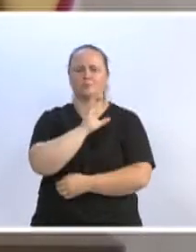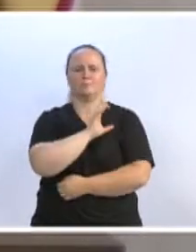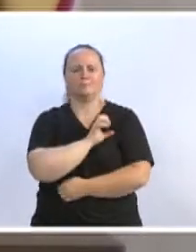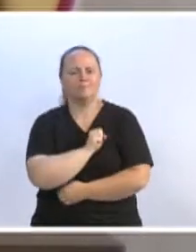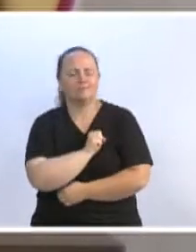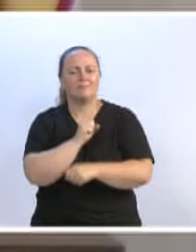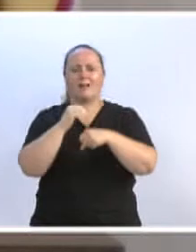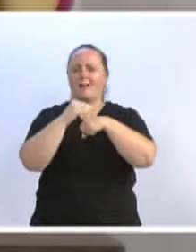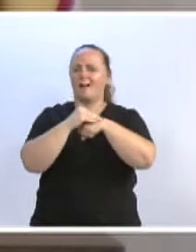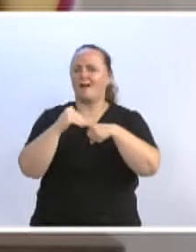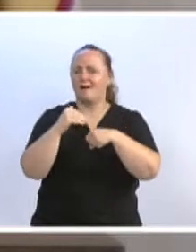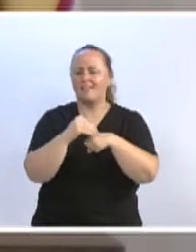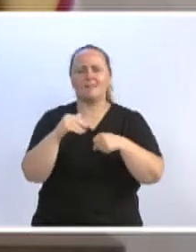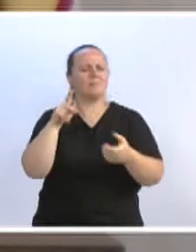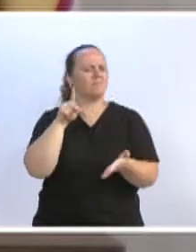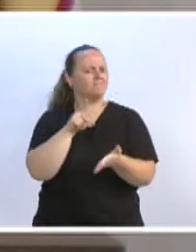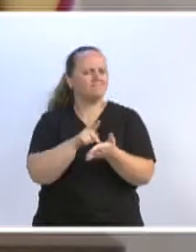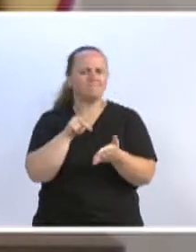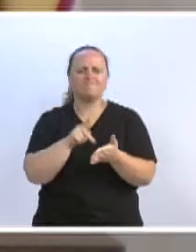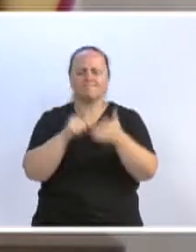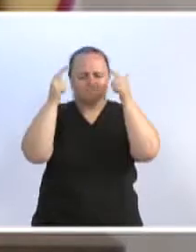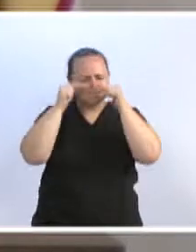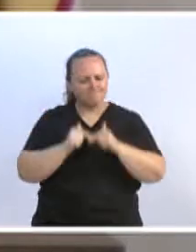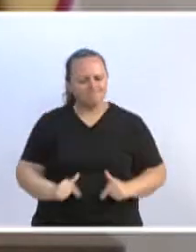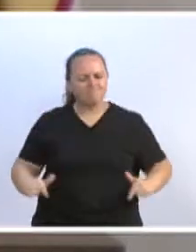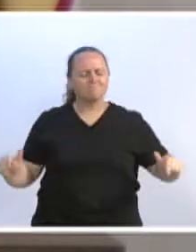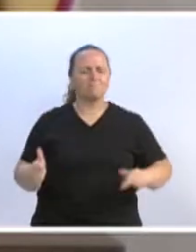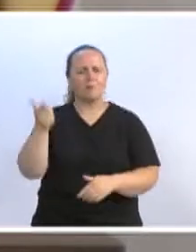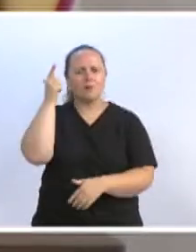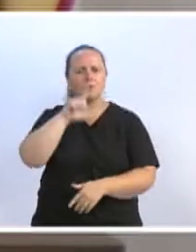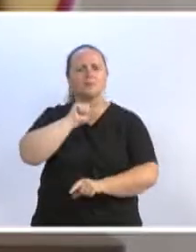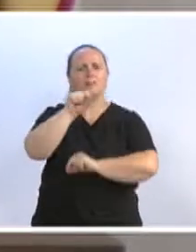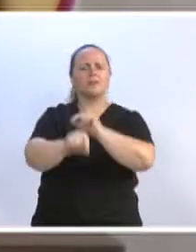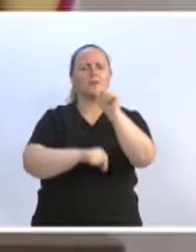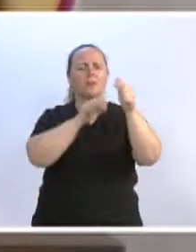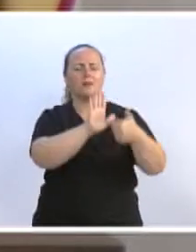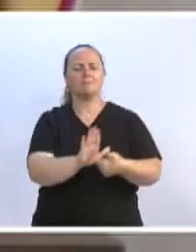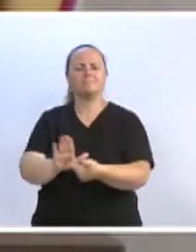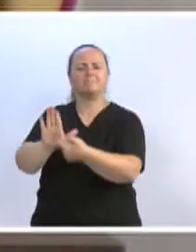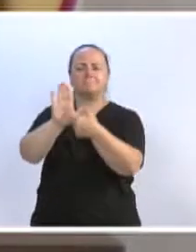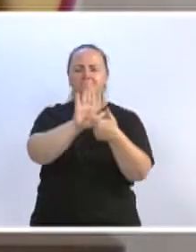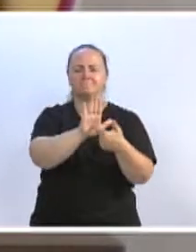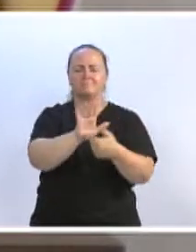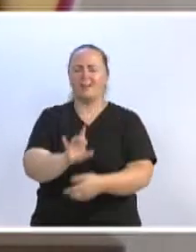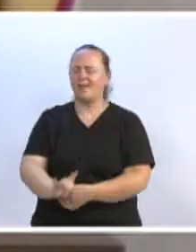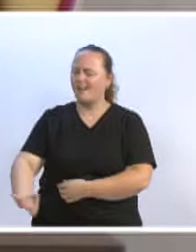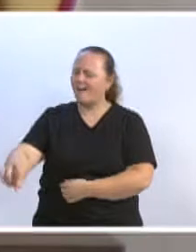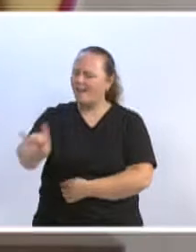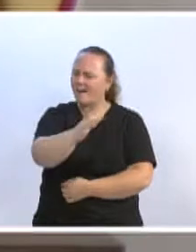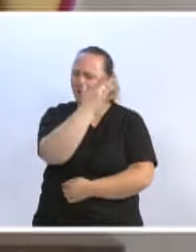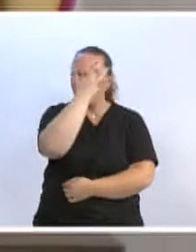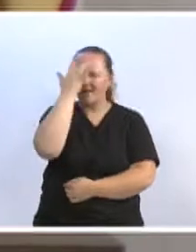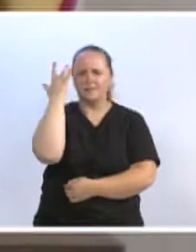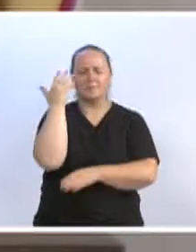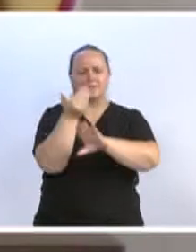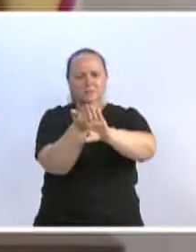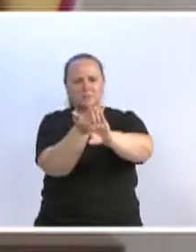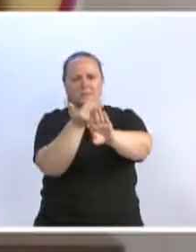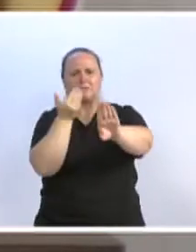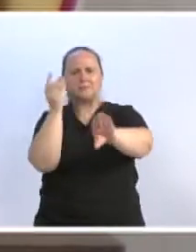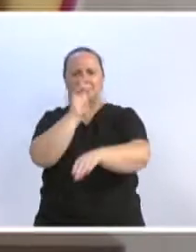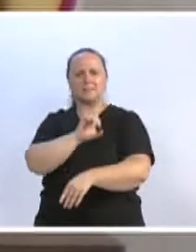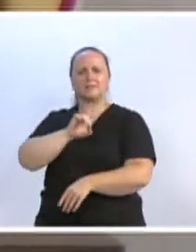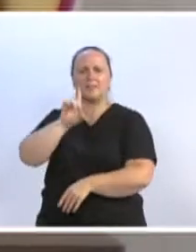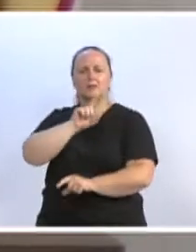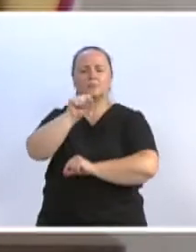carinho, com a verdade, com a transparência, possamos mostrar para cada um daqueles que estão distantes dessa palavra